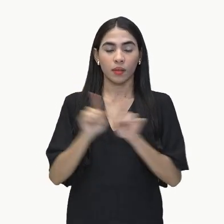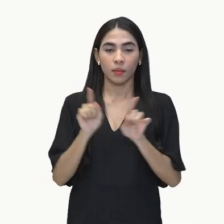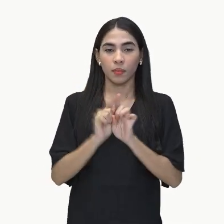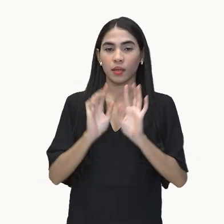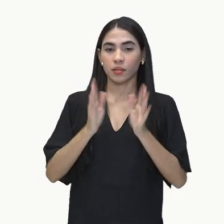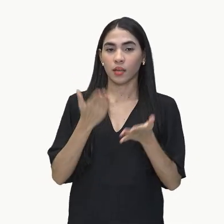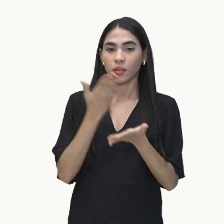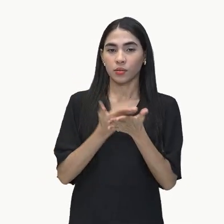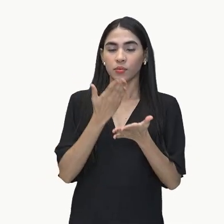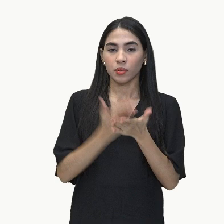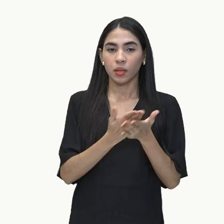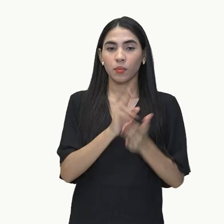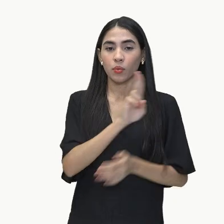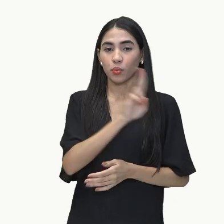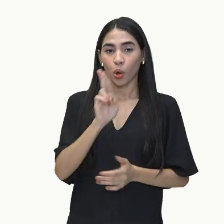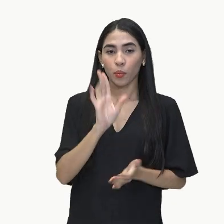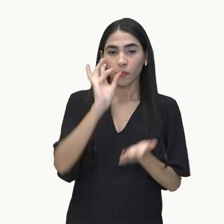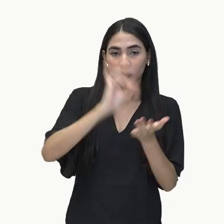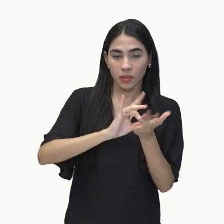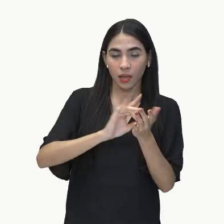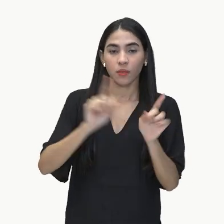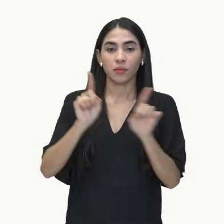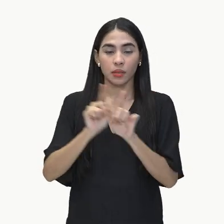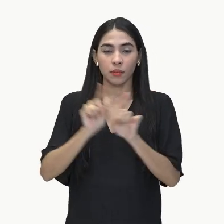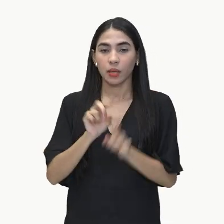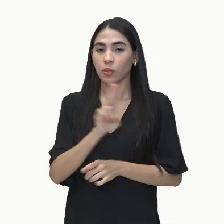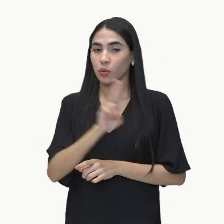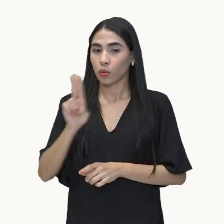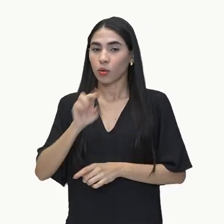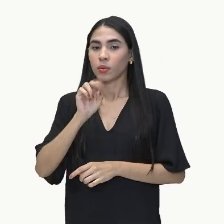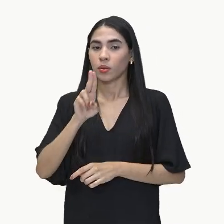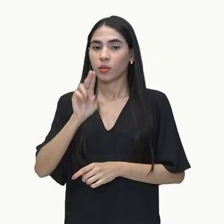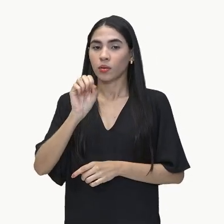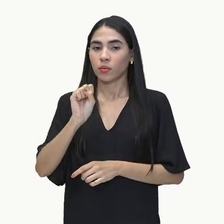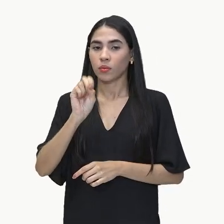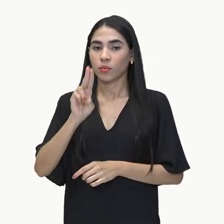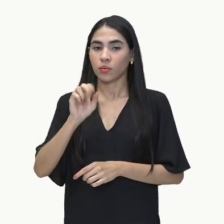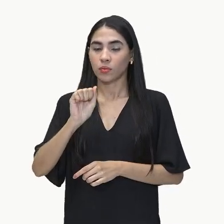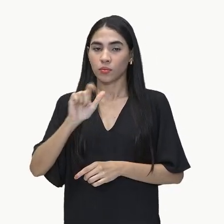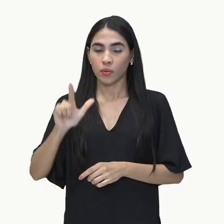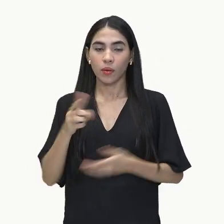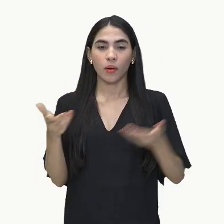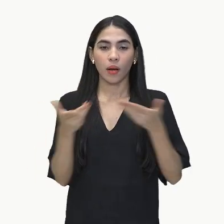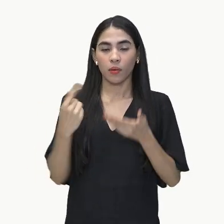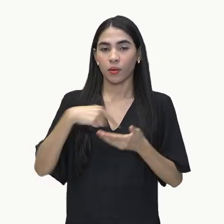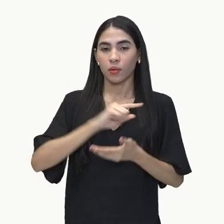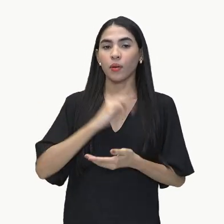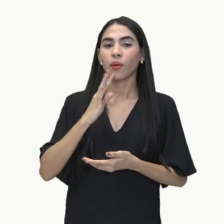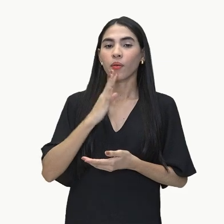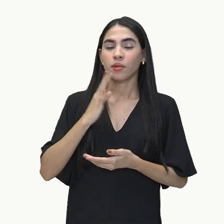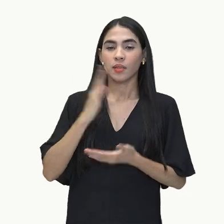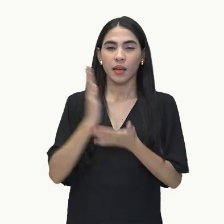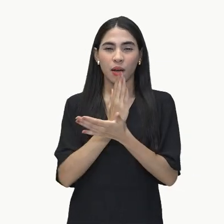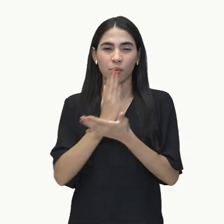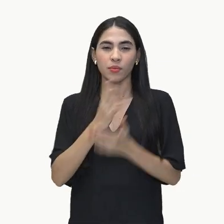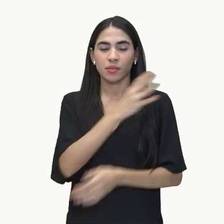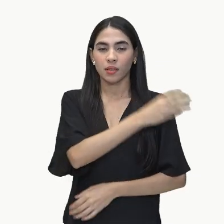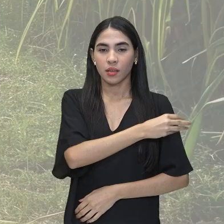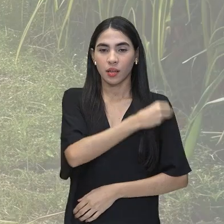a nomenclatura oficial, já vimos a nomenclatura usual. Agora nós vamos conhecer alguns